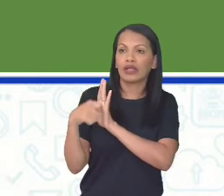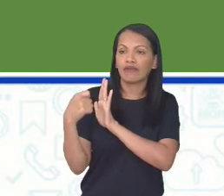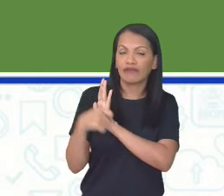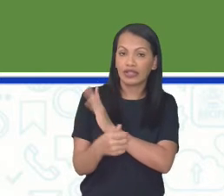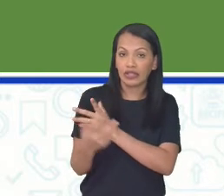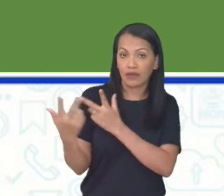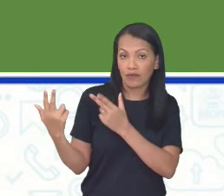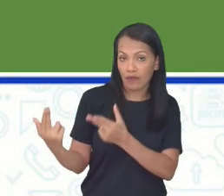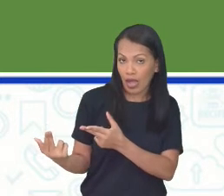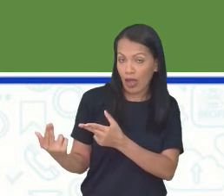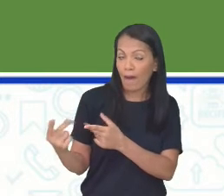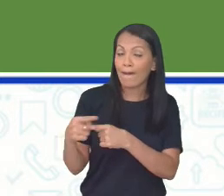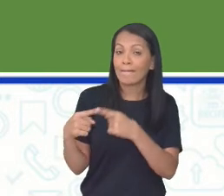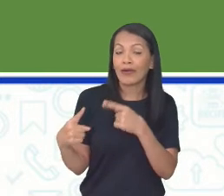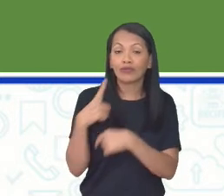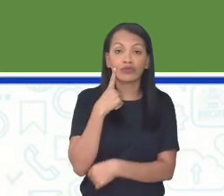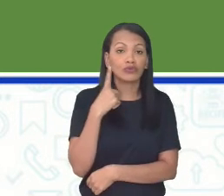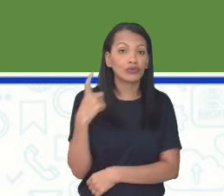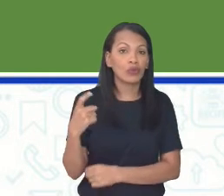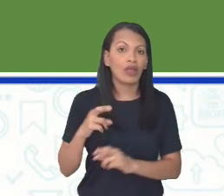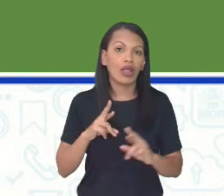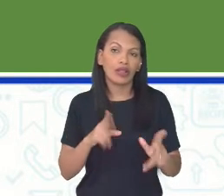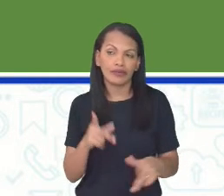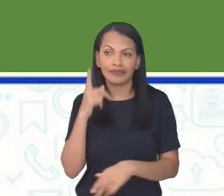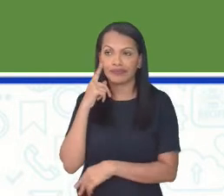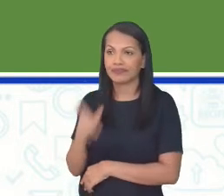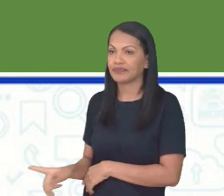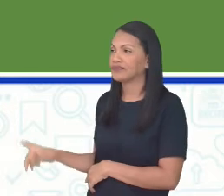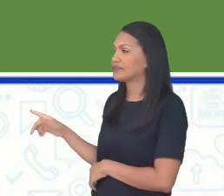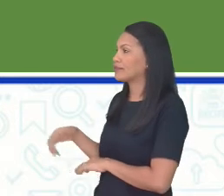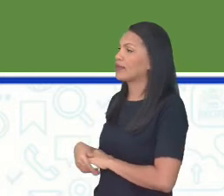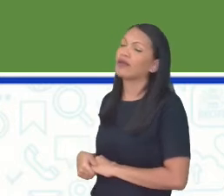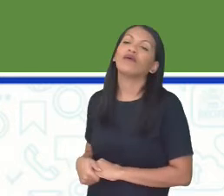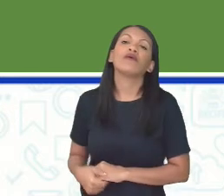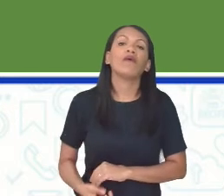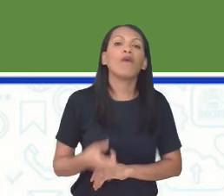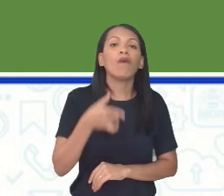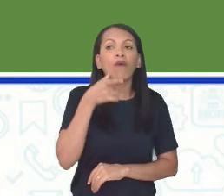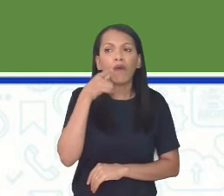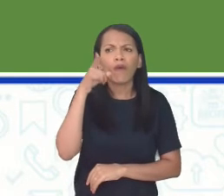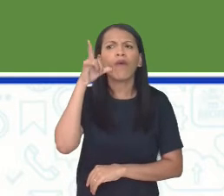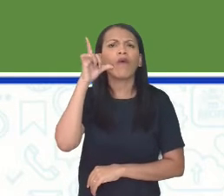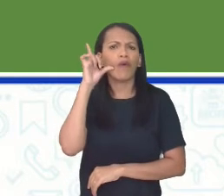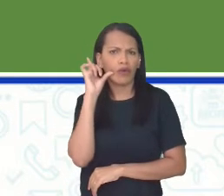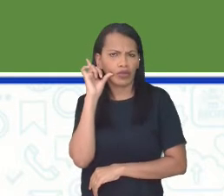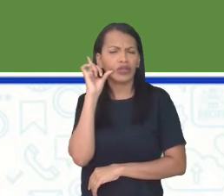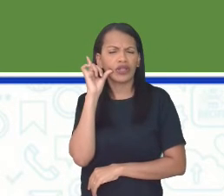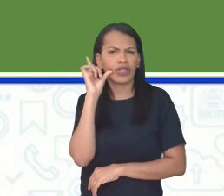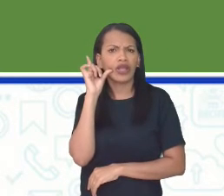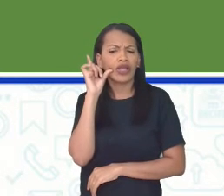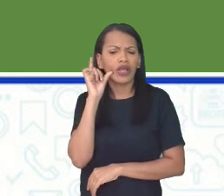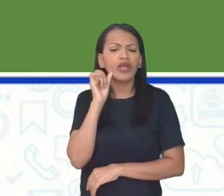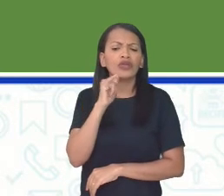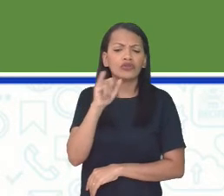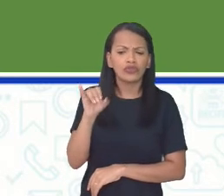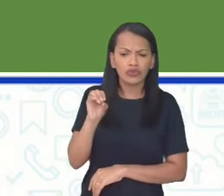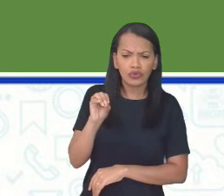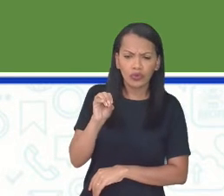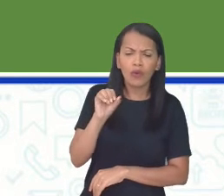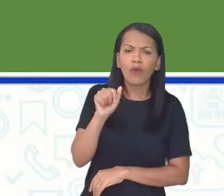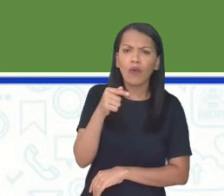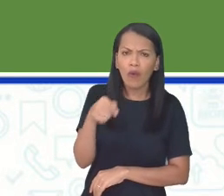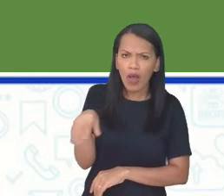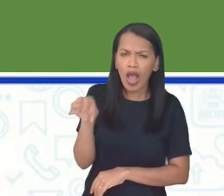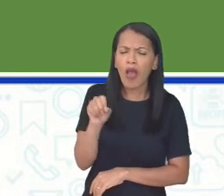diferente. Então, percebam aí. Ontem, João pôde estudar bastante.